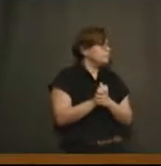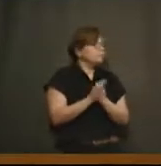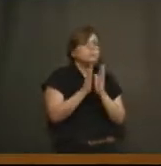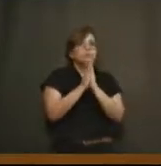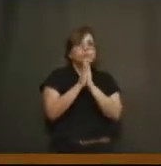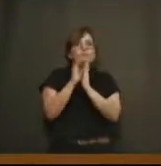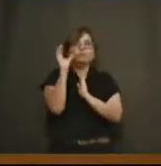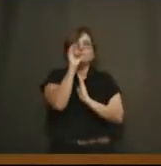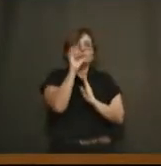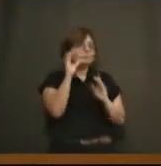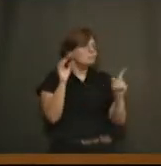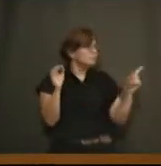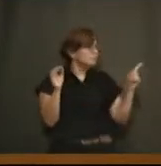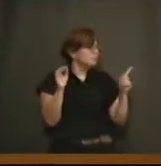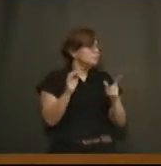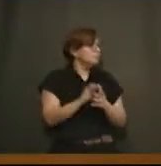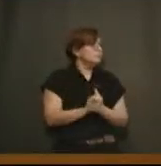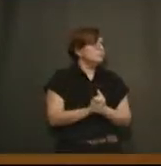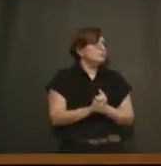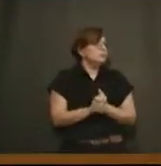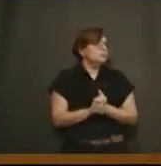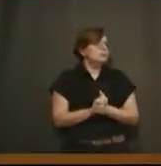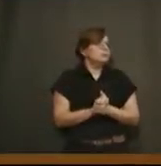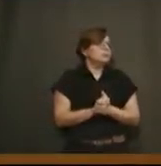E aí...